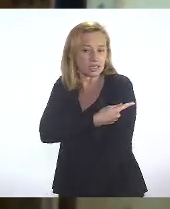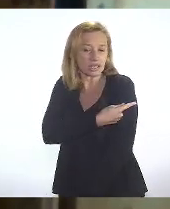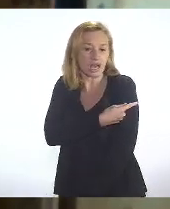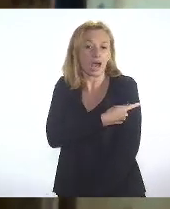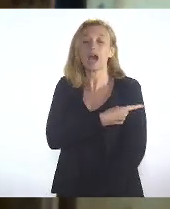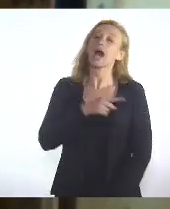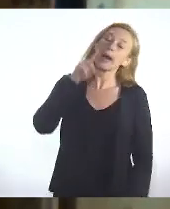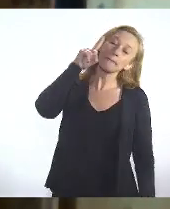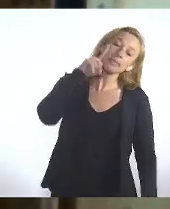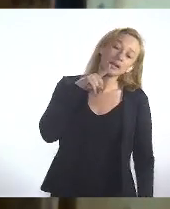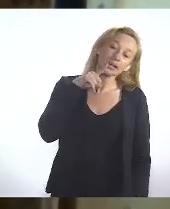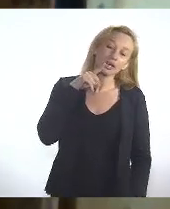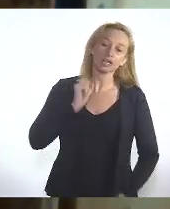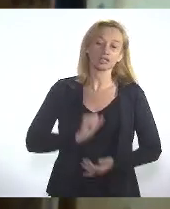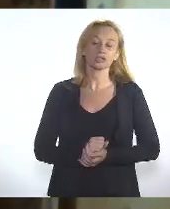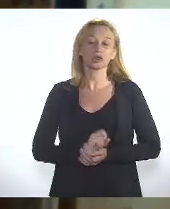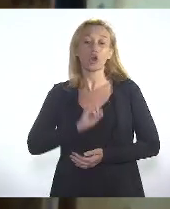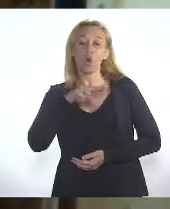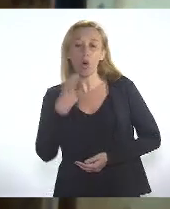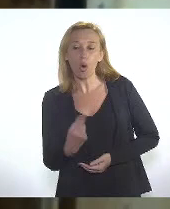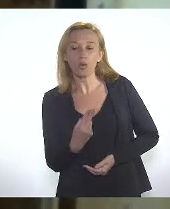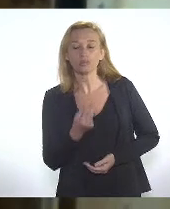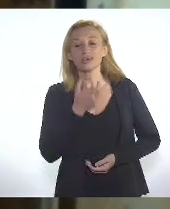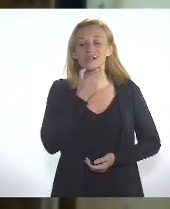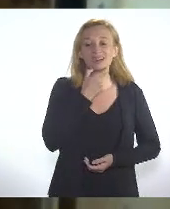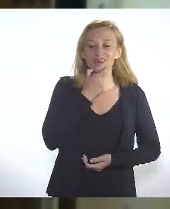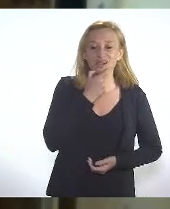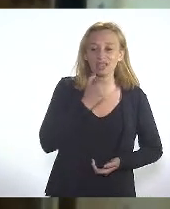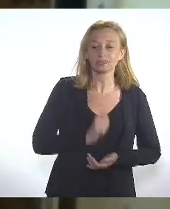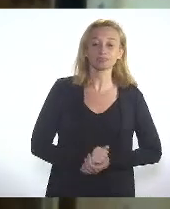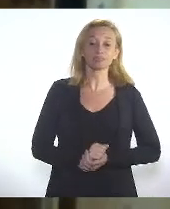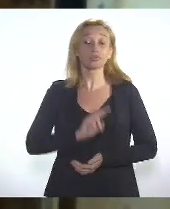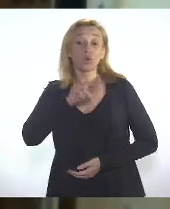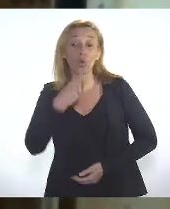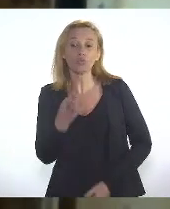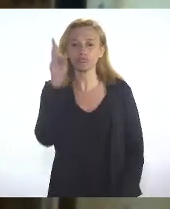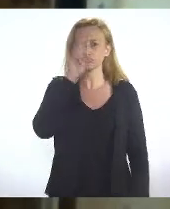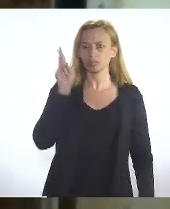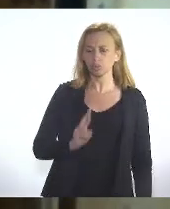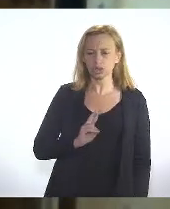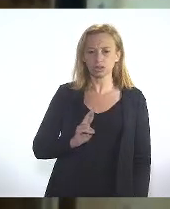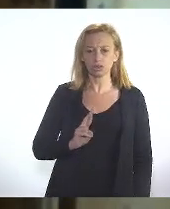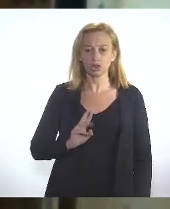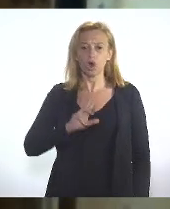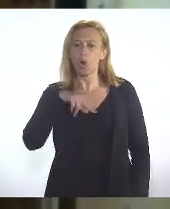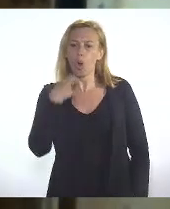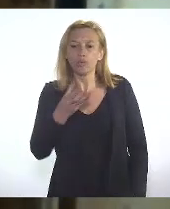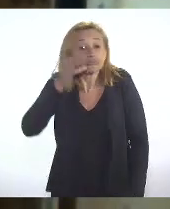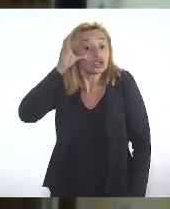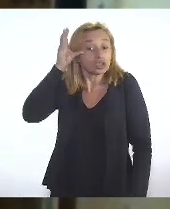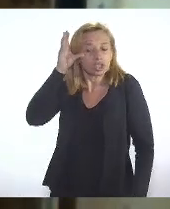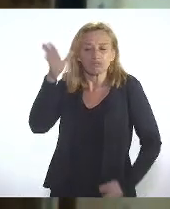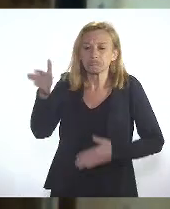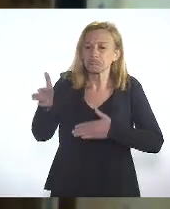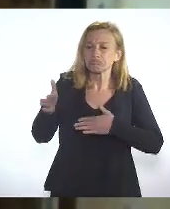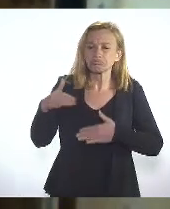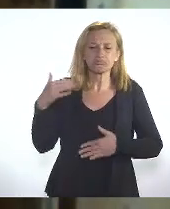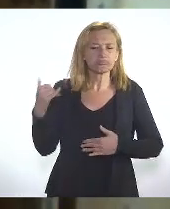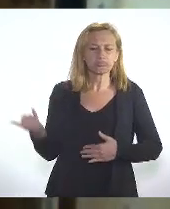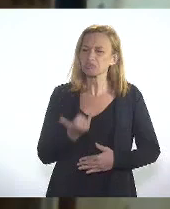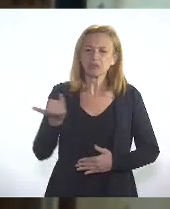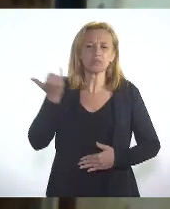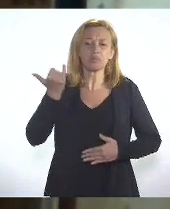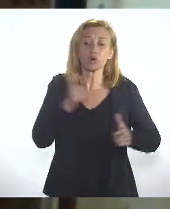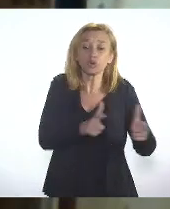americana, seja inglesa, seja russa, seja chinesa. Está